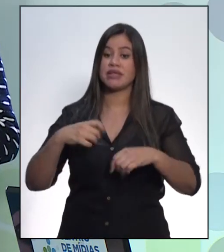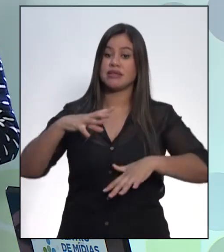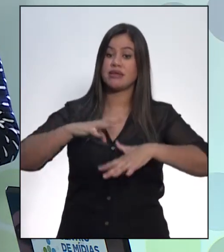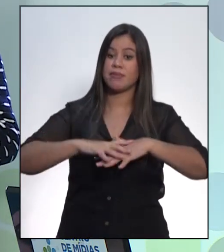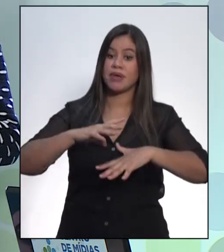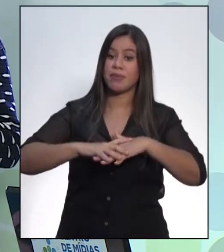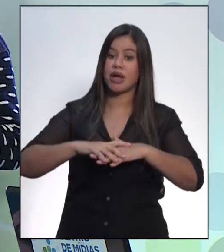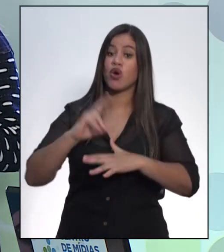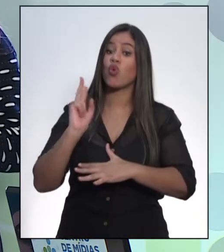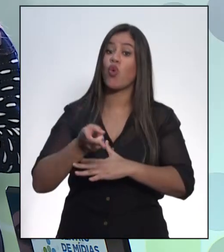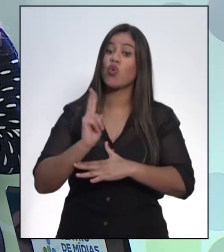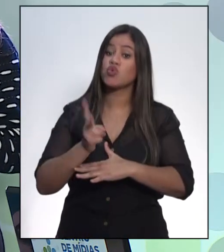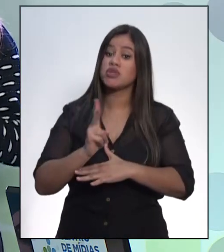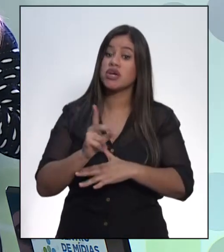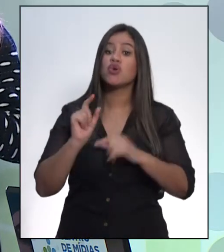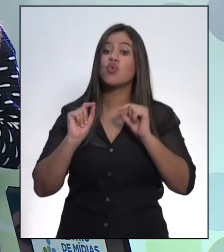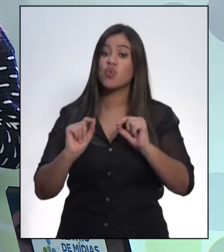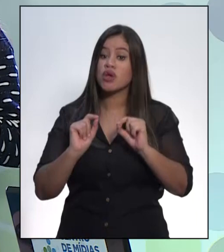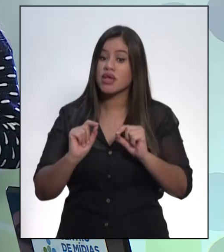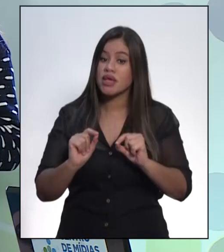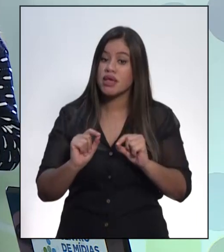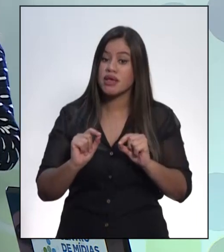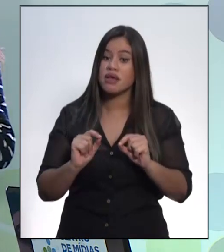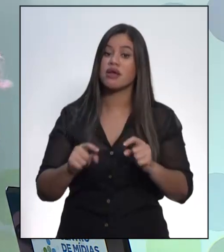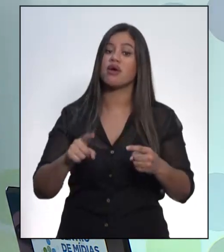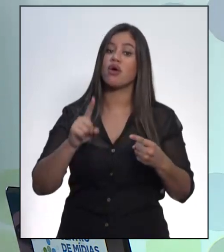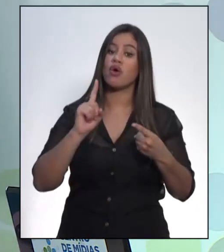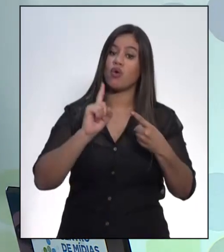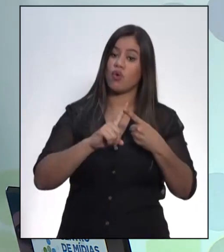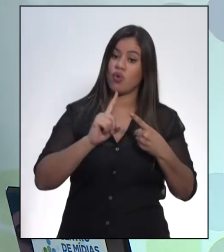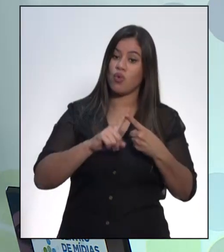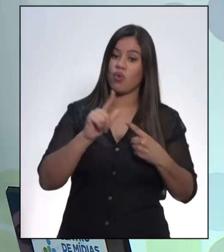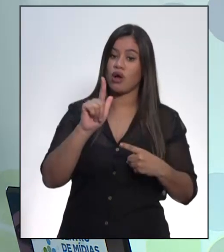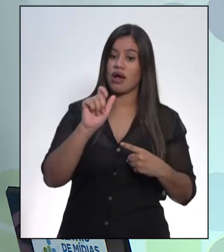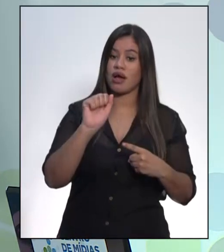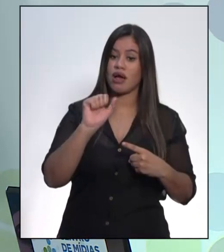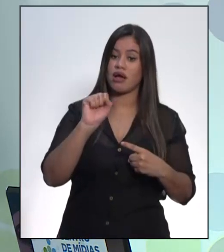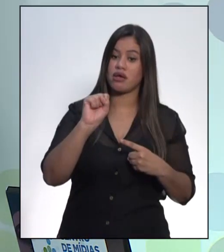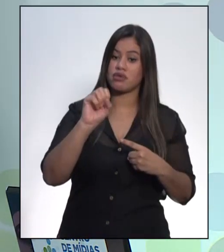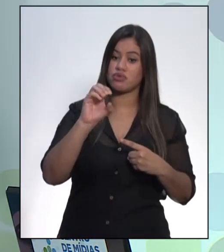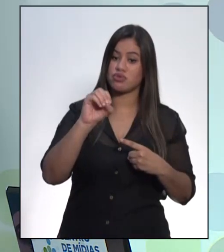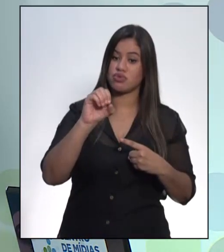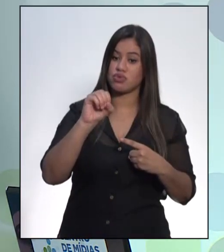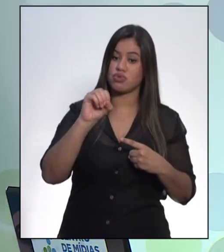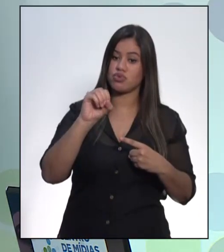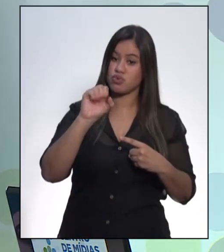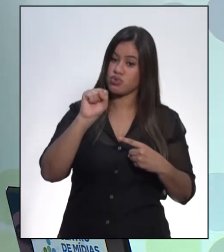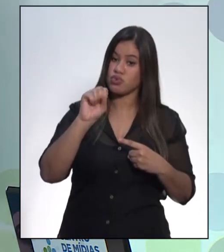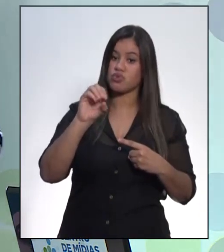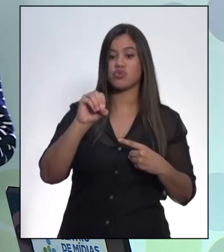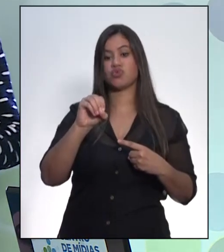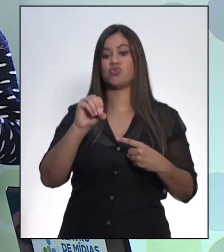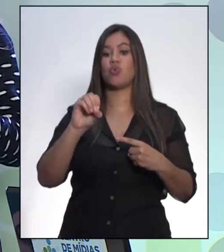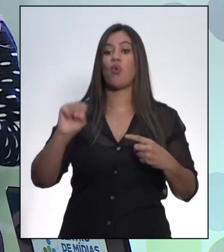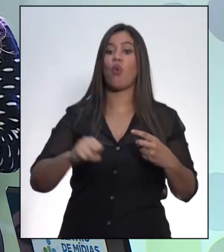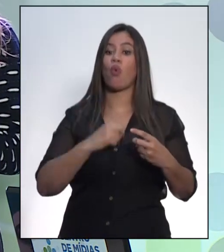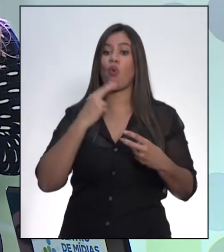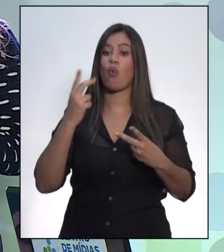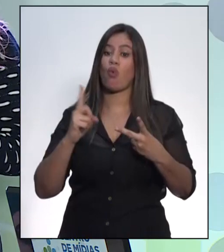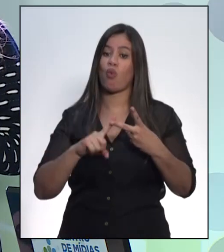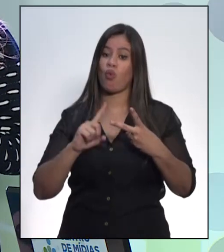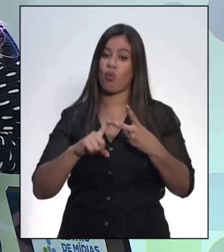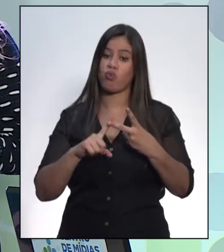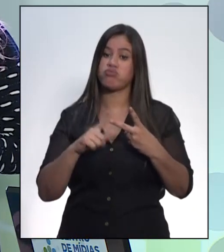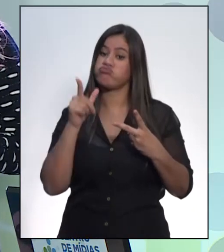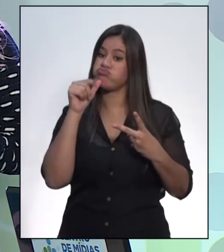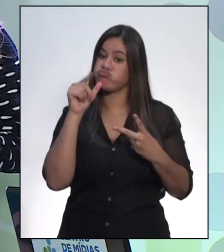da constante, a substância, ou ela está no estado gasoso, que é o nosso exemplo, ou então ela está dissolvida